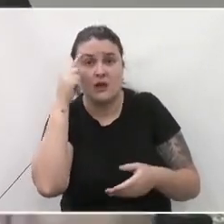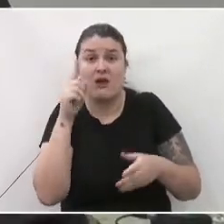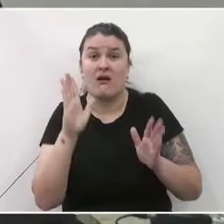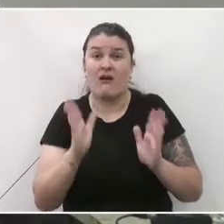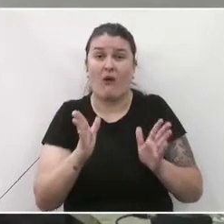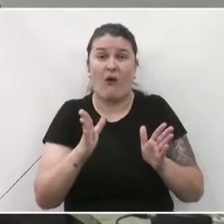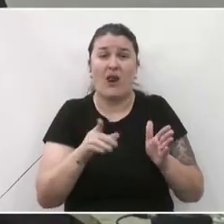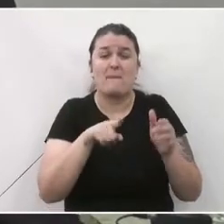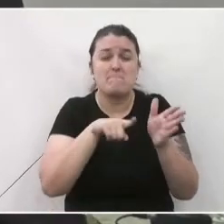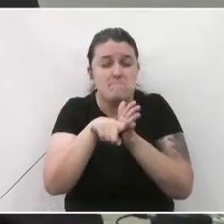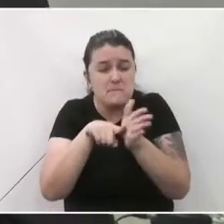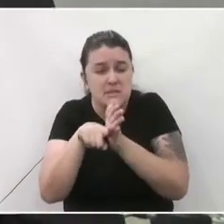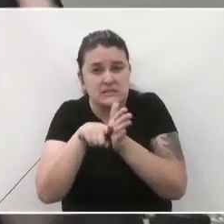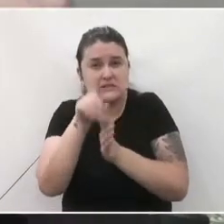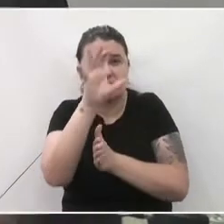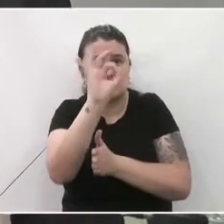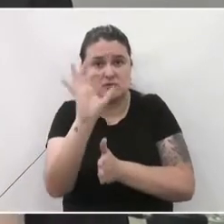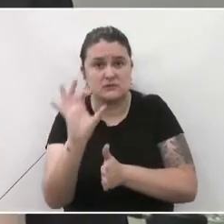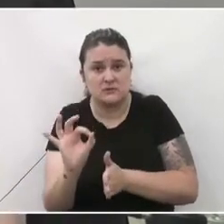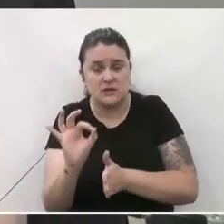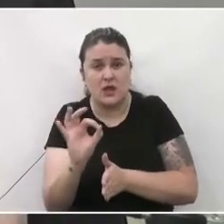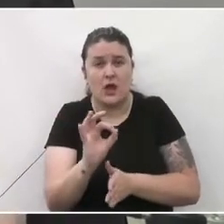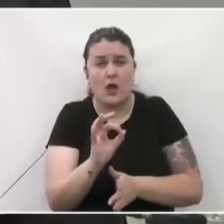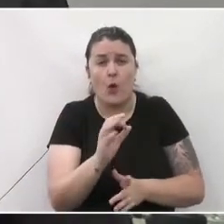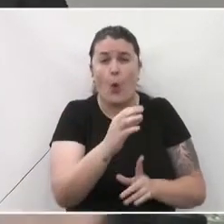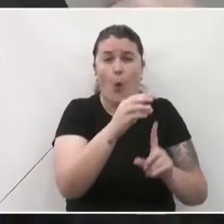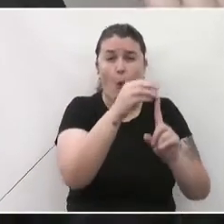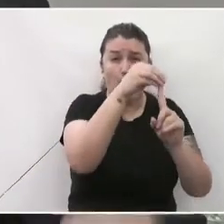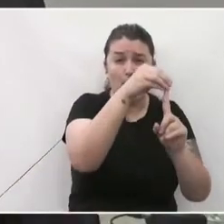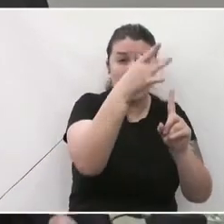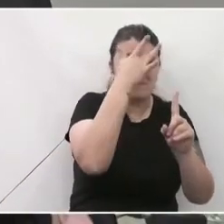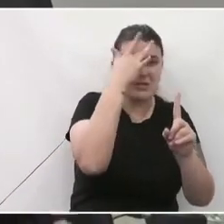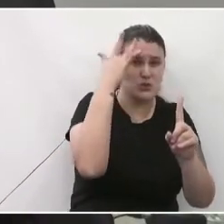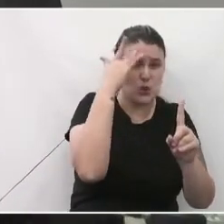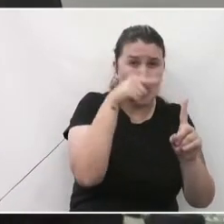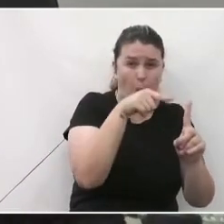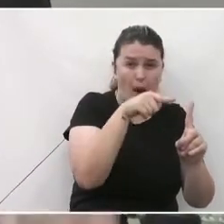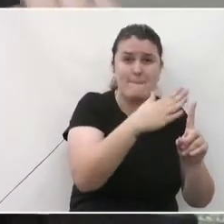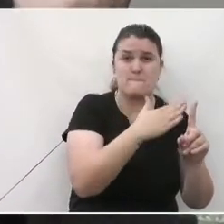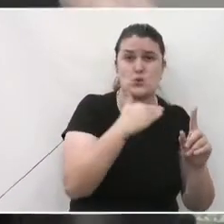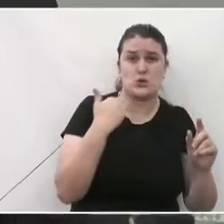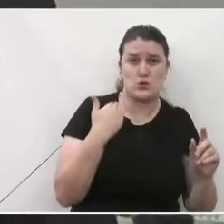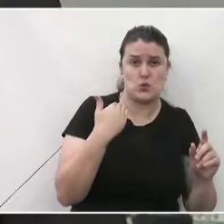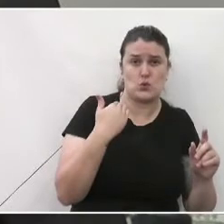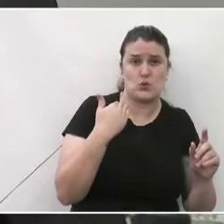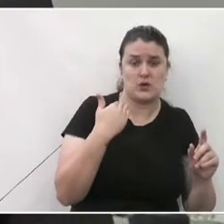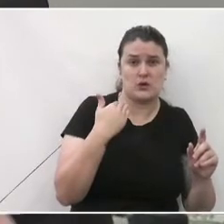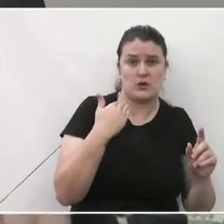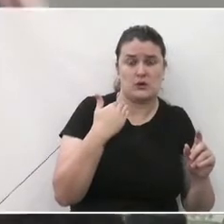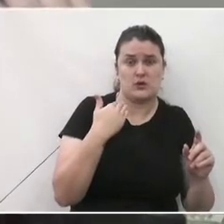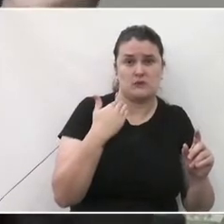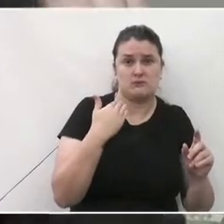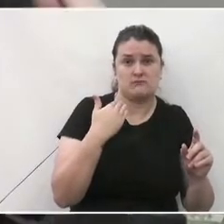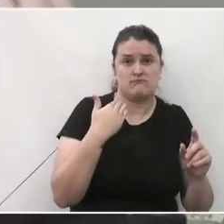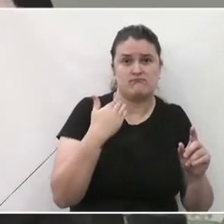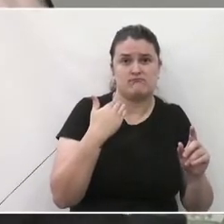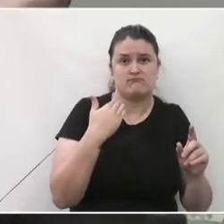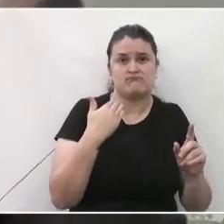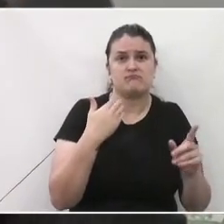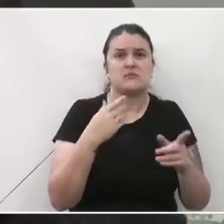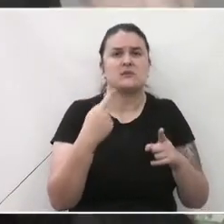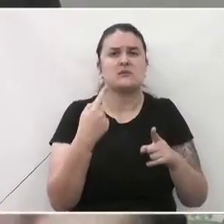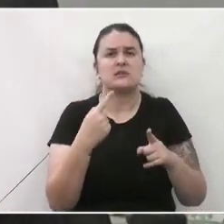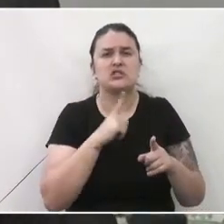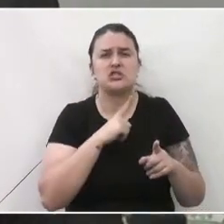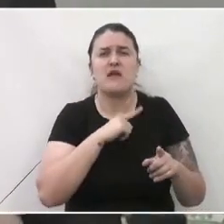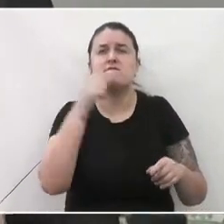Agora, estatisticamente falando, uma pessoa morreu numa quantidade de mais